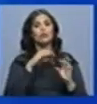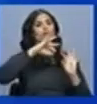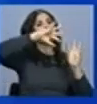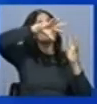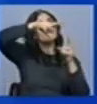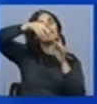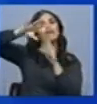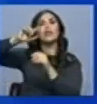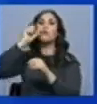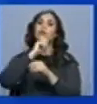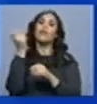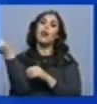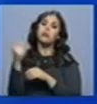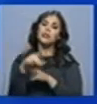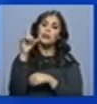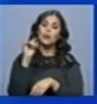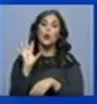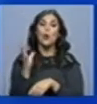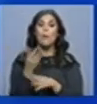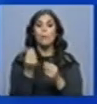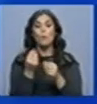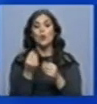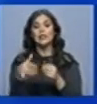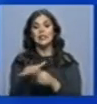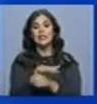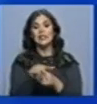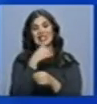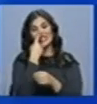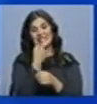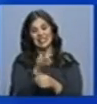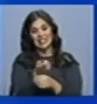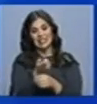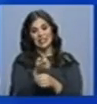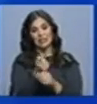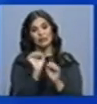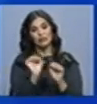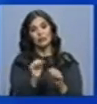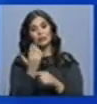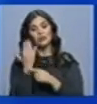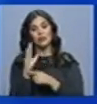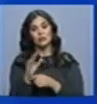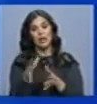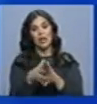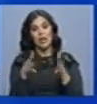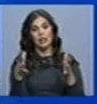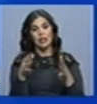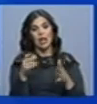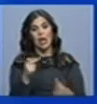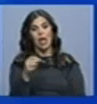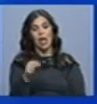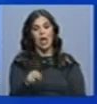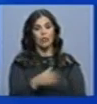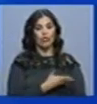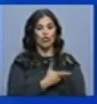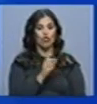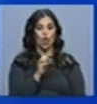provavelmente aconteceu também a muitas galáxias parecidas com a nossa própria, nomeadamente a grande galáxia de Andrómeda, que é, no